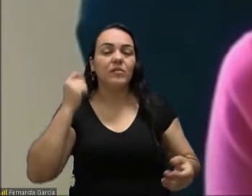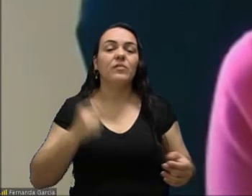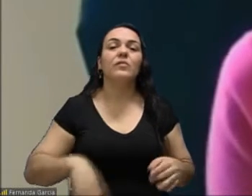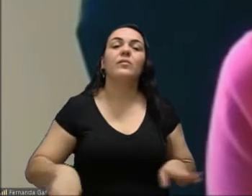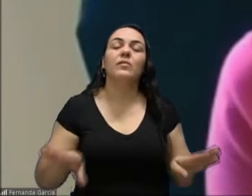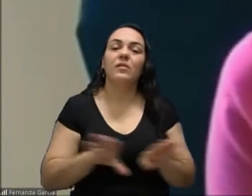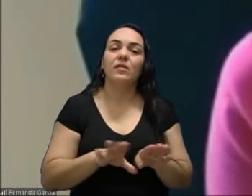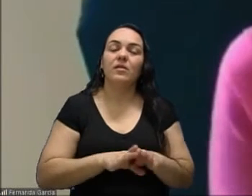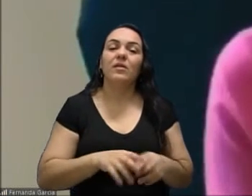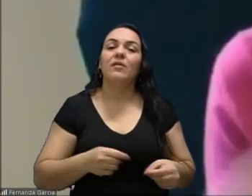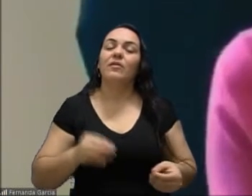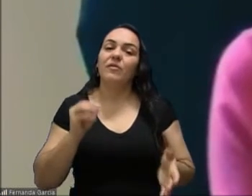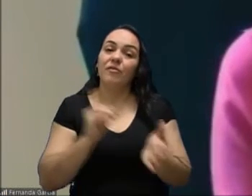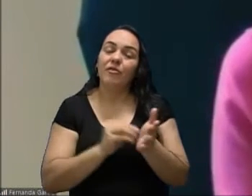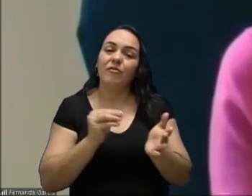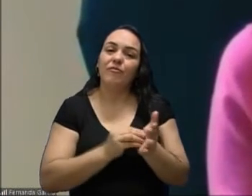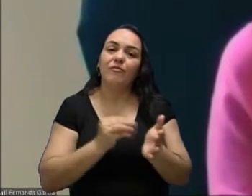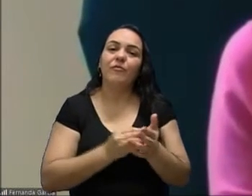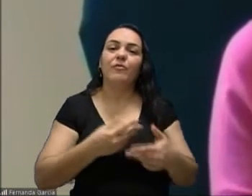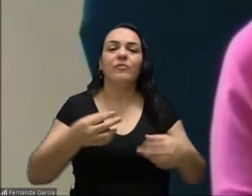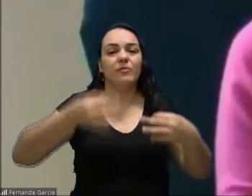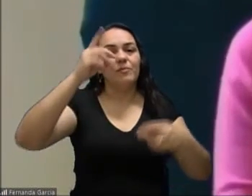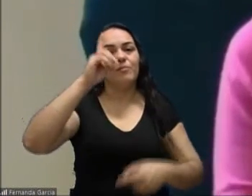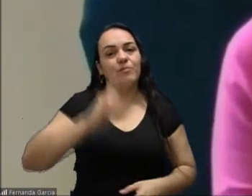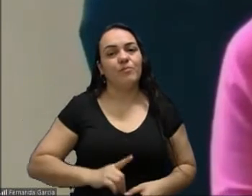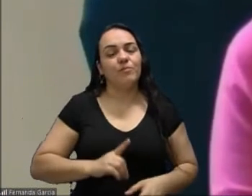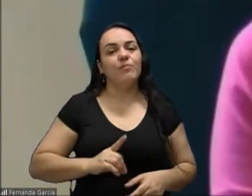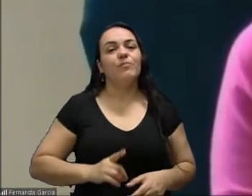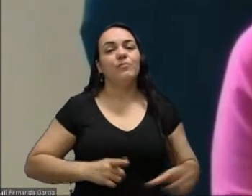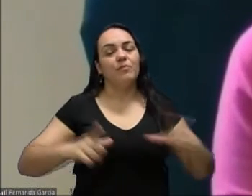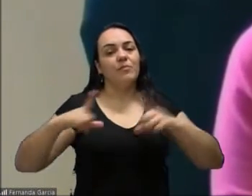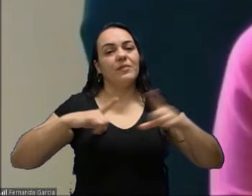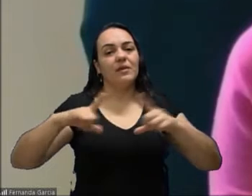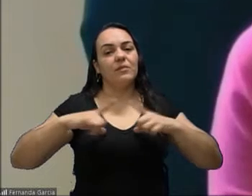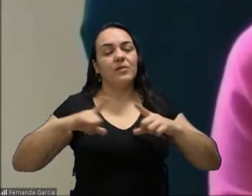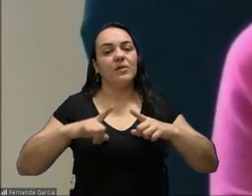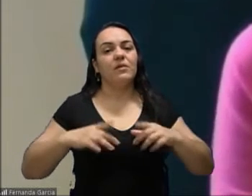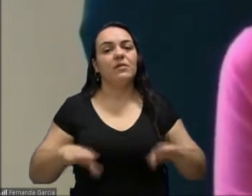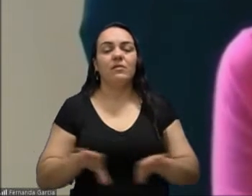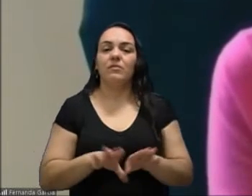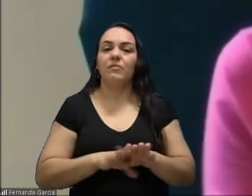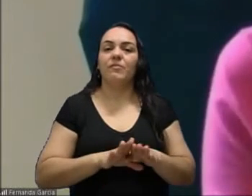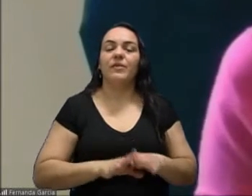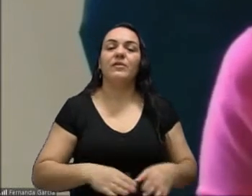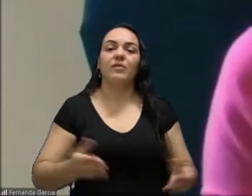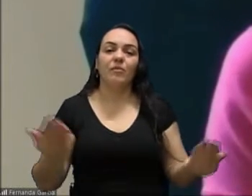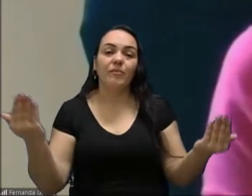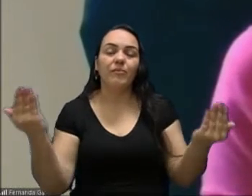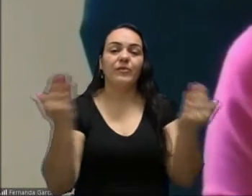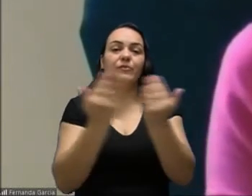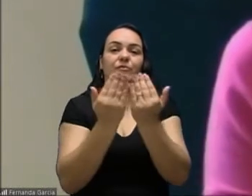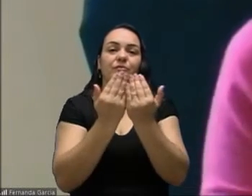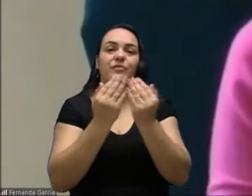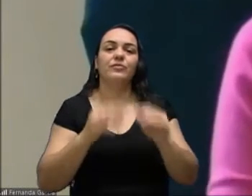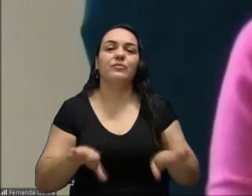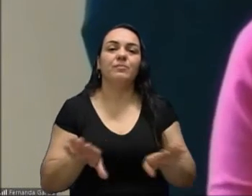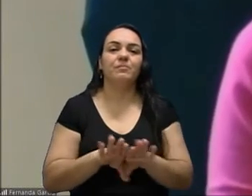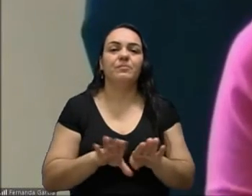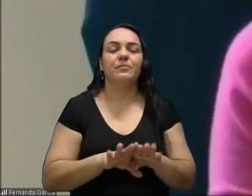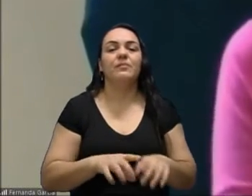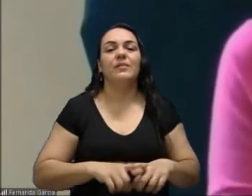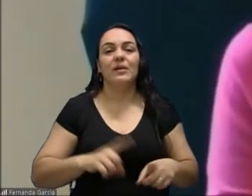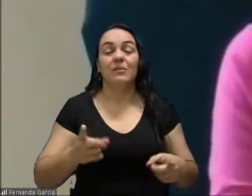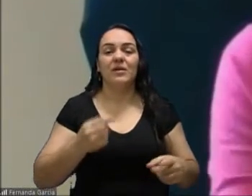direitos trabalhistas. Esses funcionários trabalharam ou porque a empresa abre falência ou porque alega que não tem condições e esses